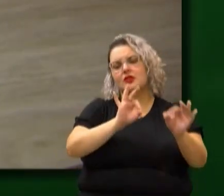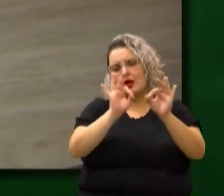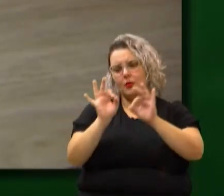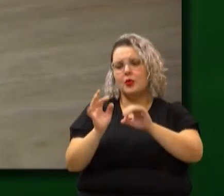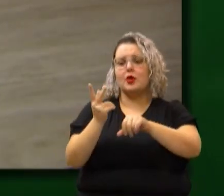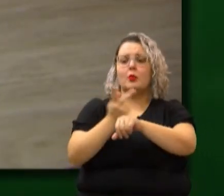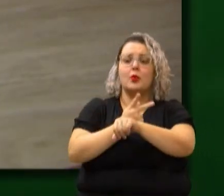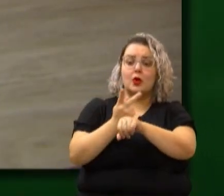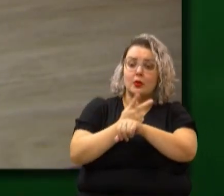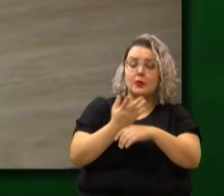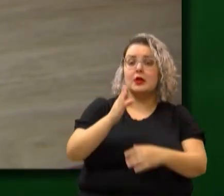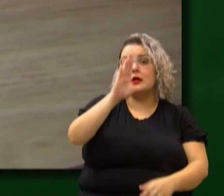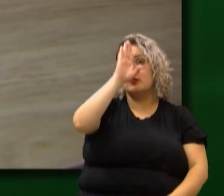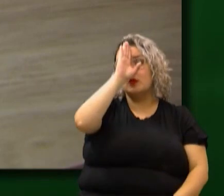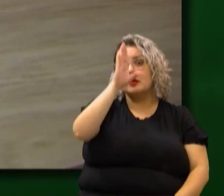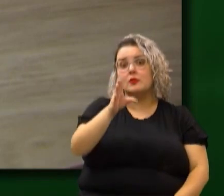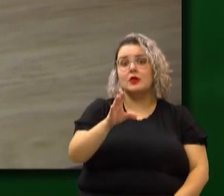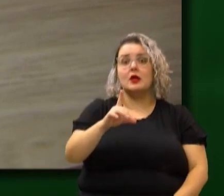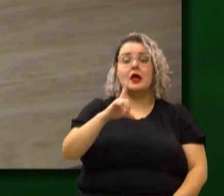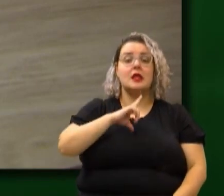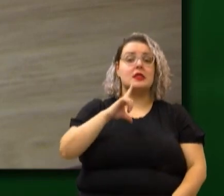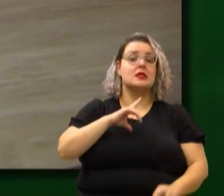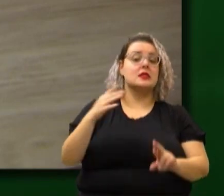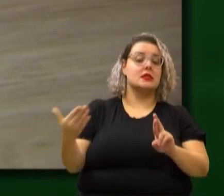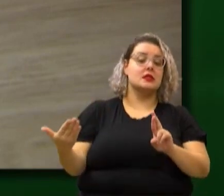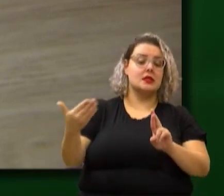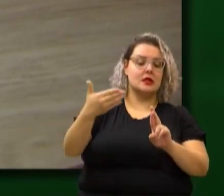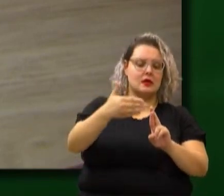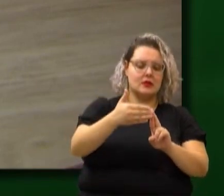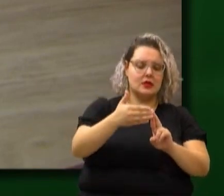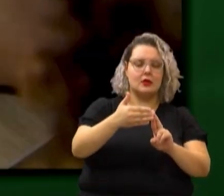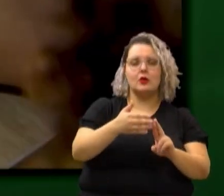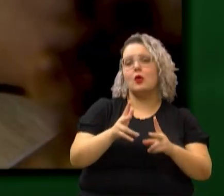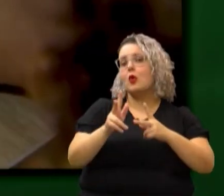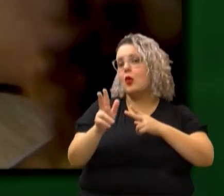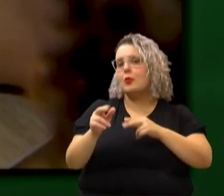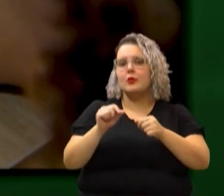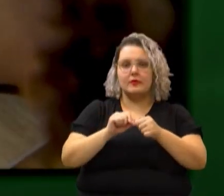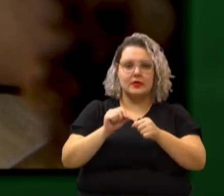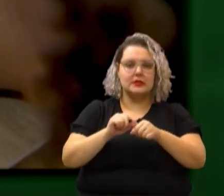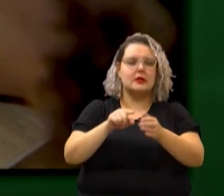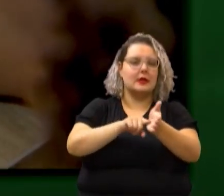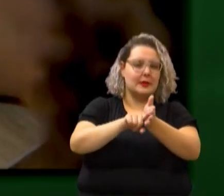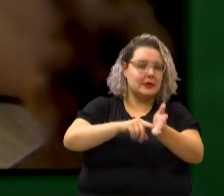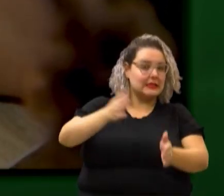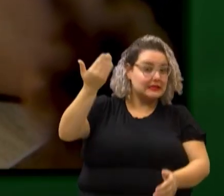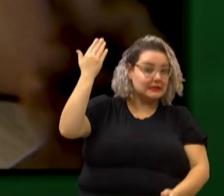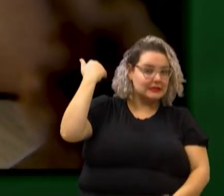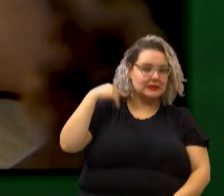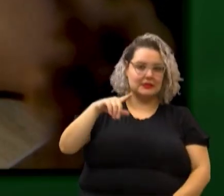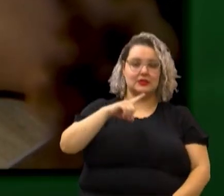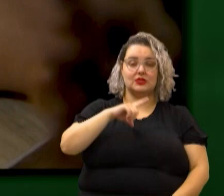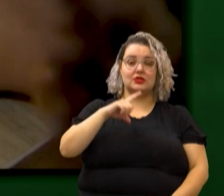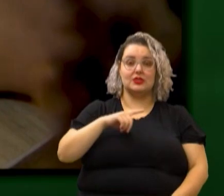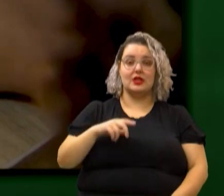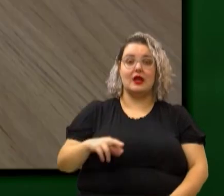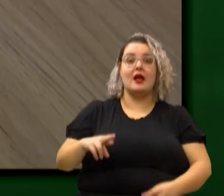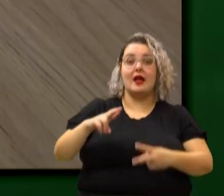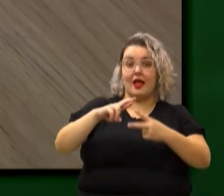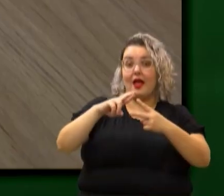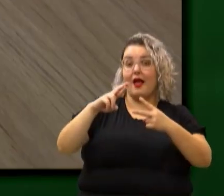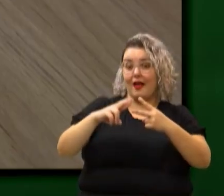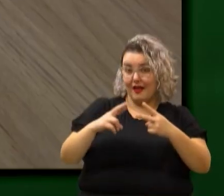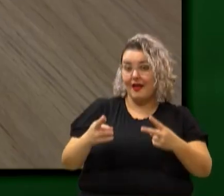buscando e principalmente tendo referências assim como a gente fazia aquelas pesquisas antigamente tinha as referências